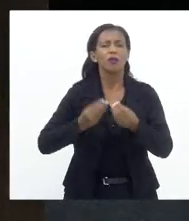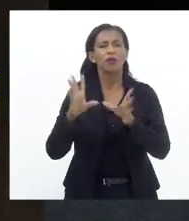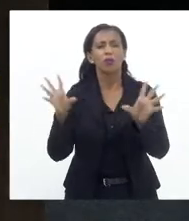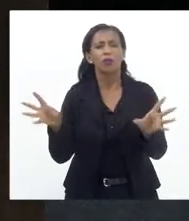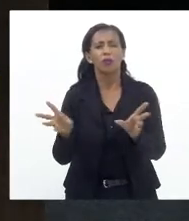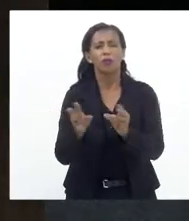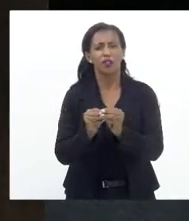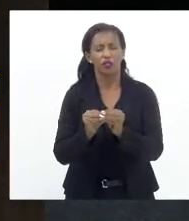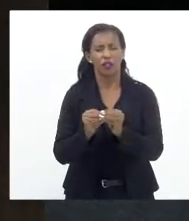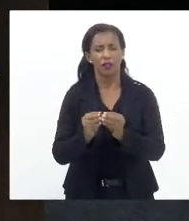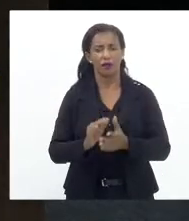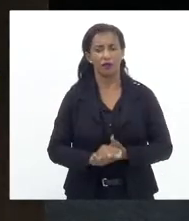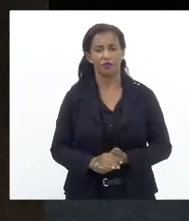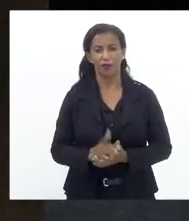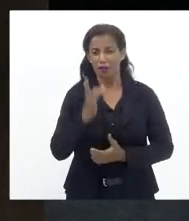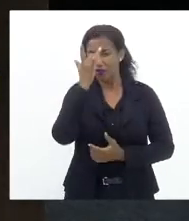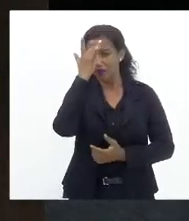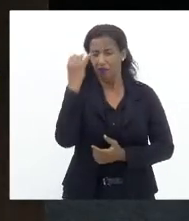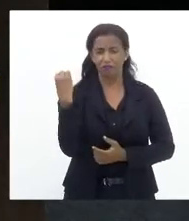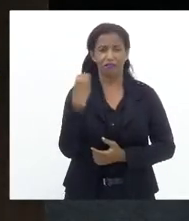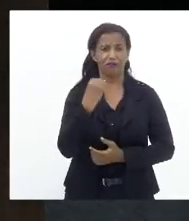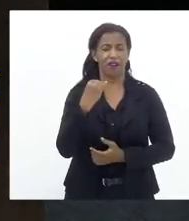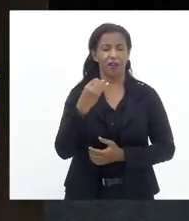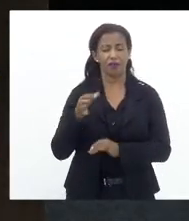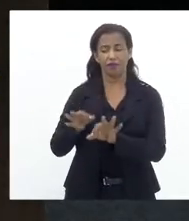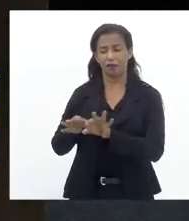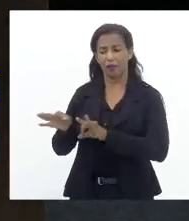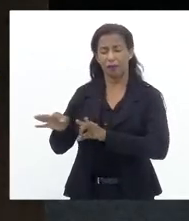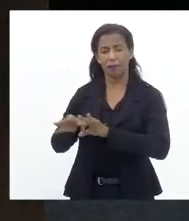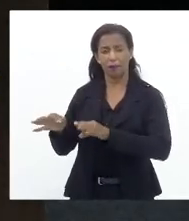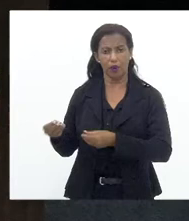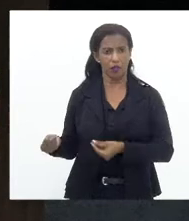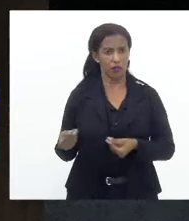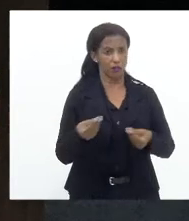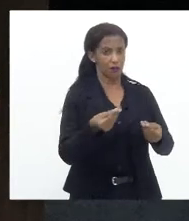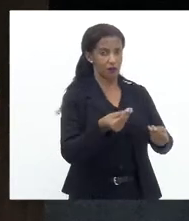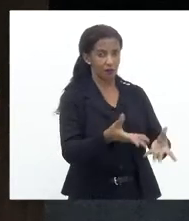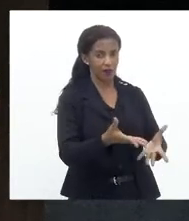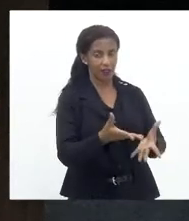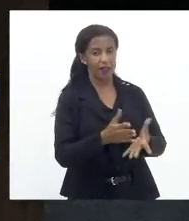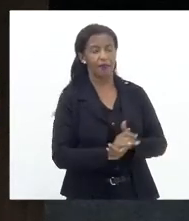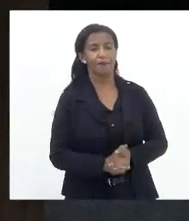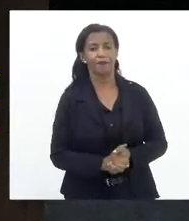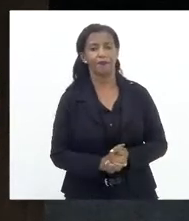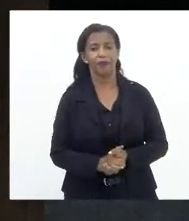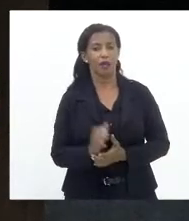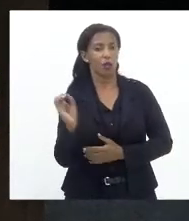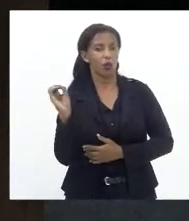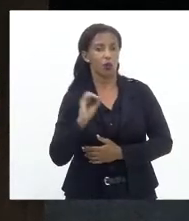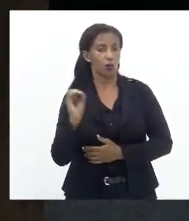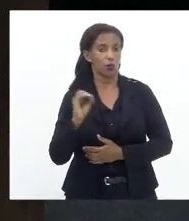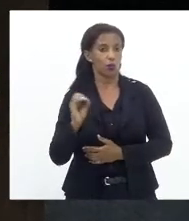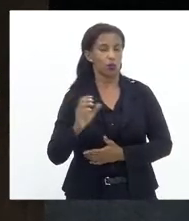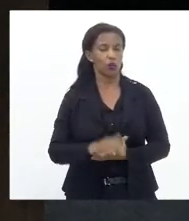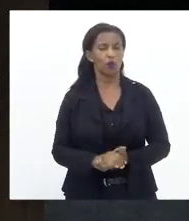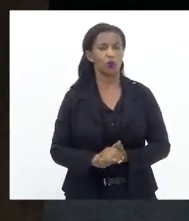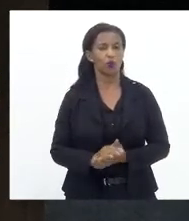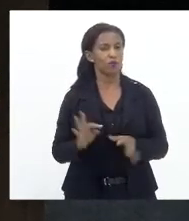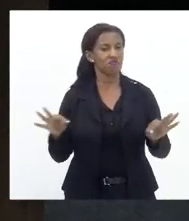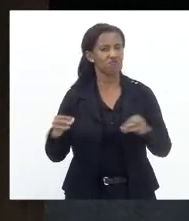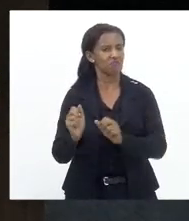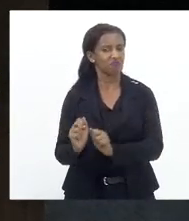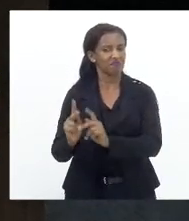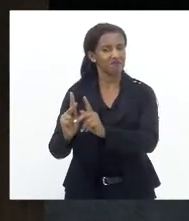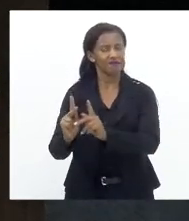vai fechar o empenho facílimo você vai entregar o plano em dezembro você vai fechar para imprimir Possivelmente outubro tá tudo